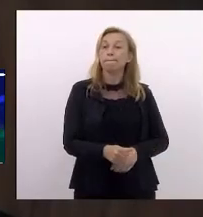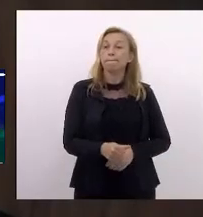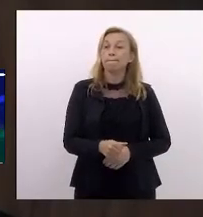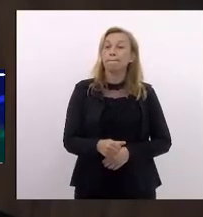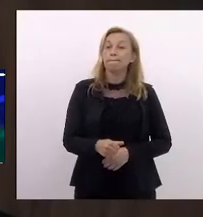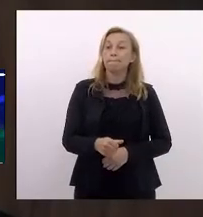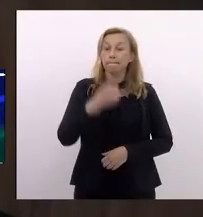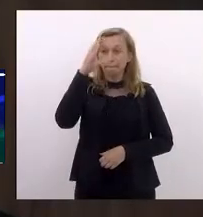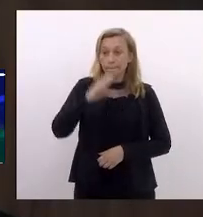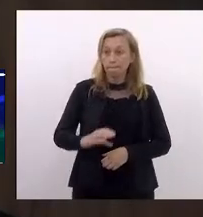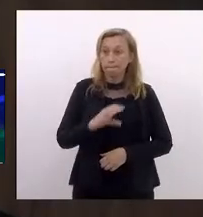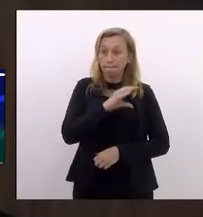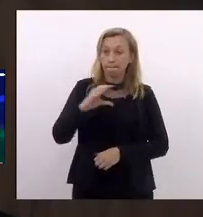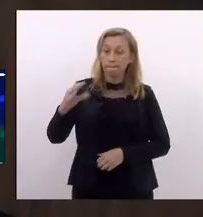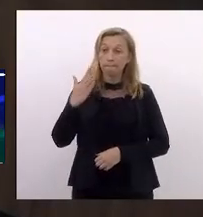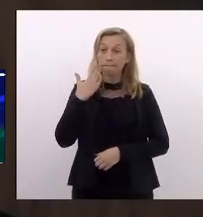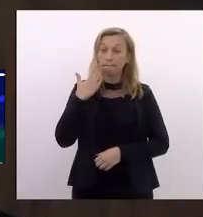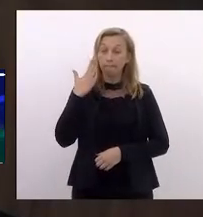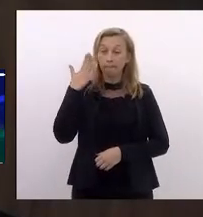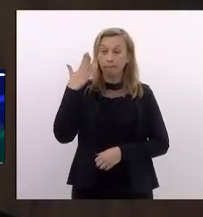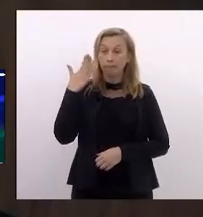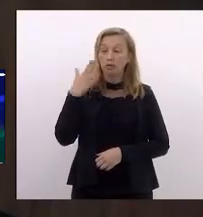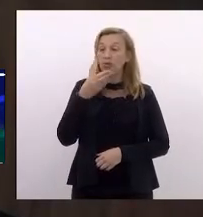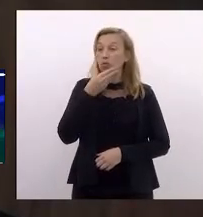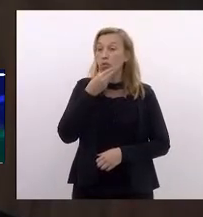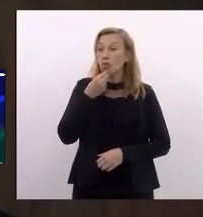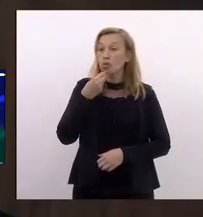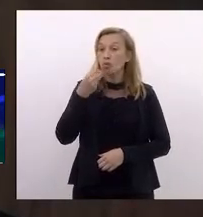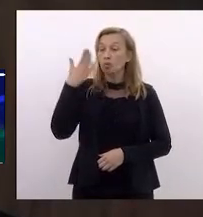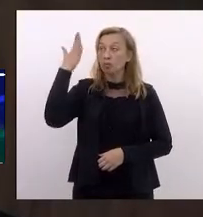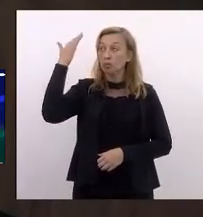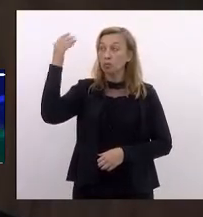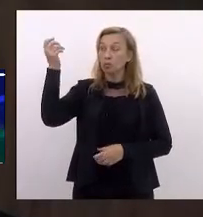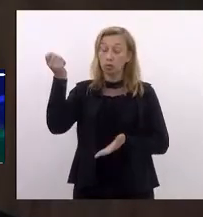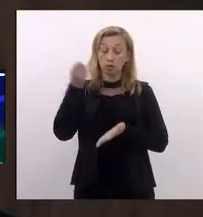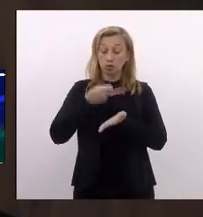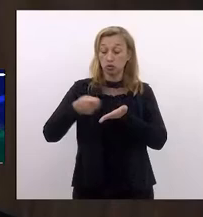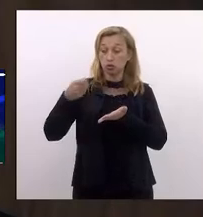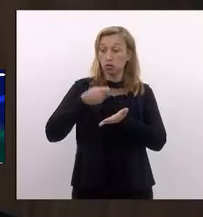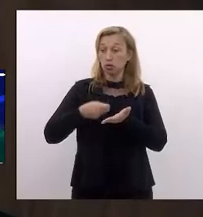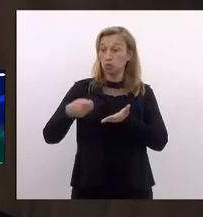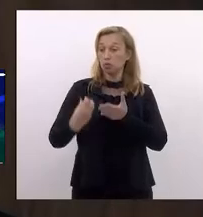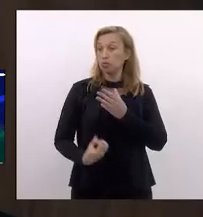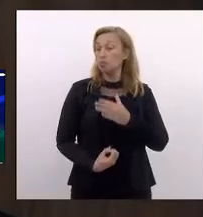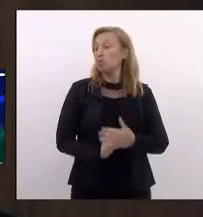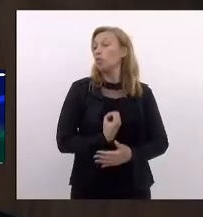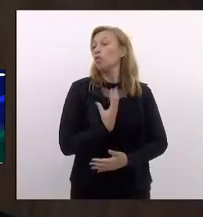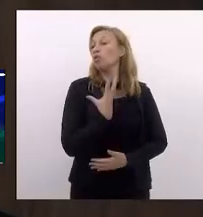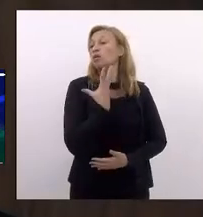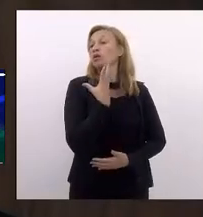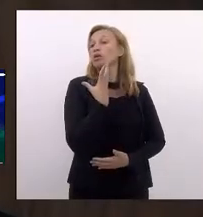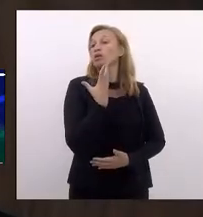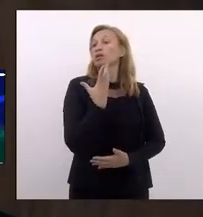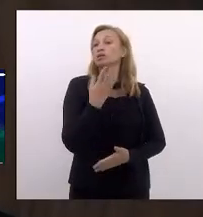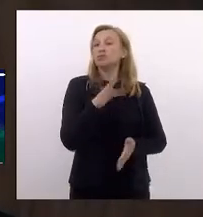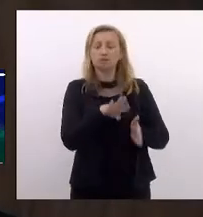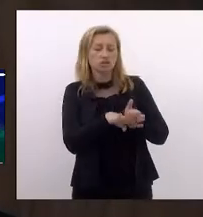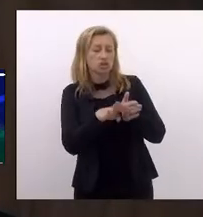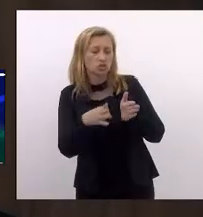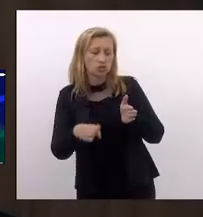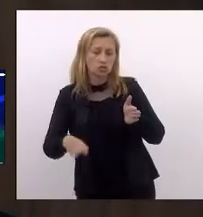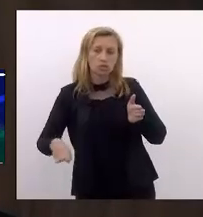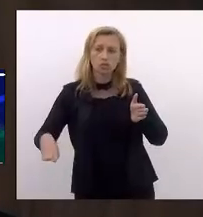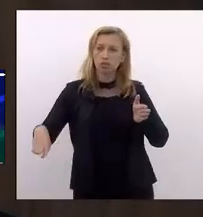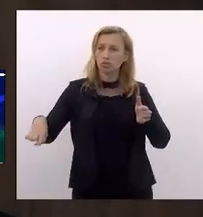um intelectual que escrever poemas nas areias das praias